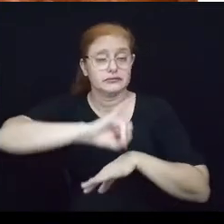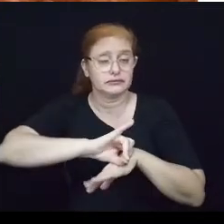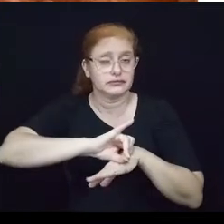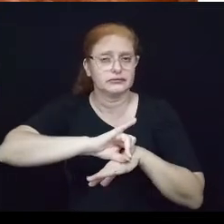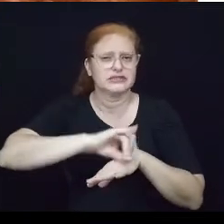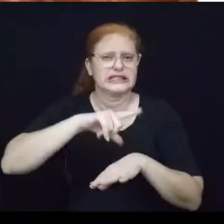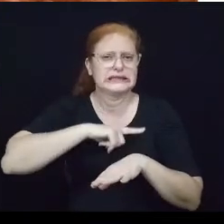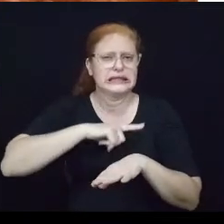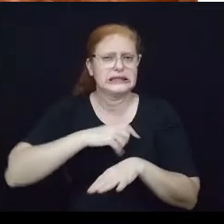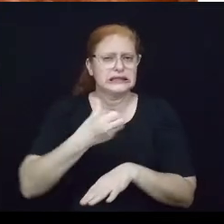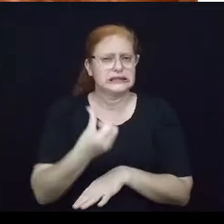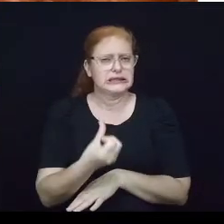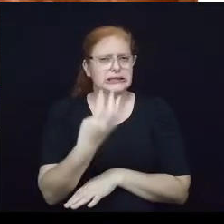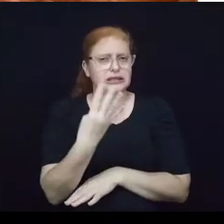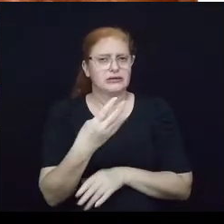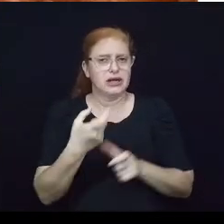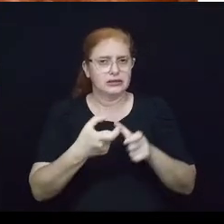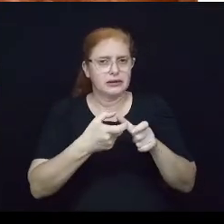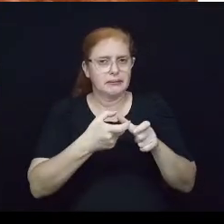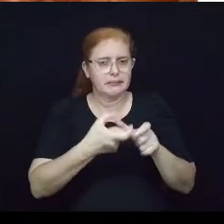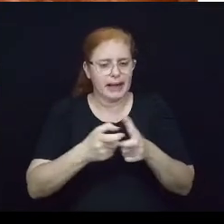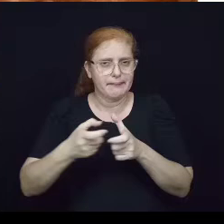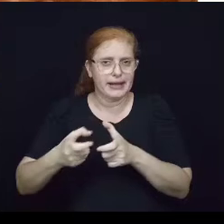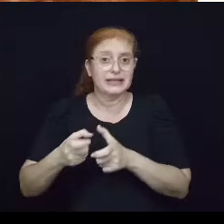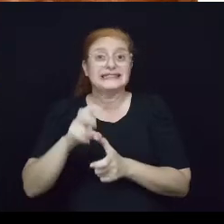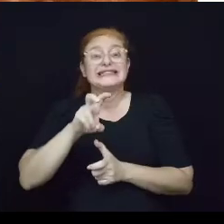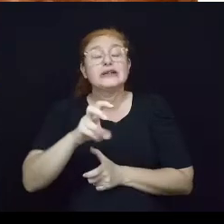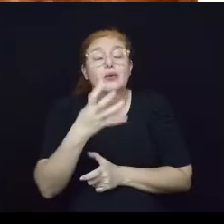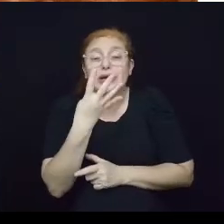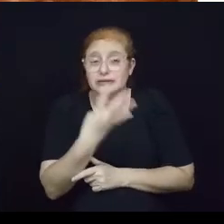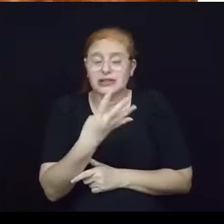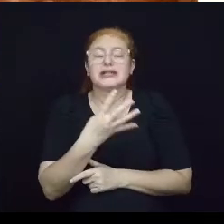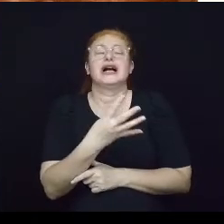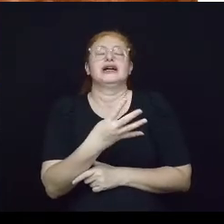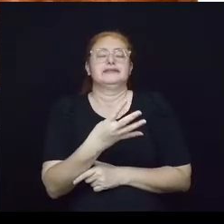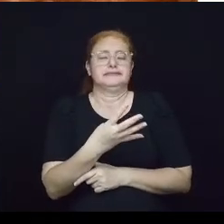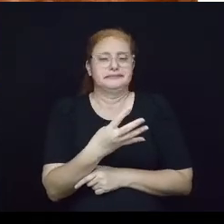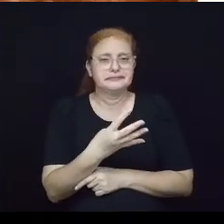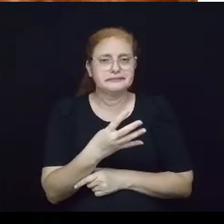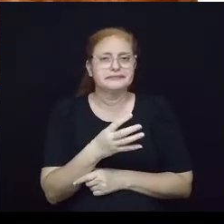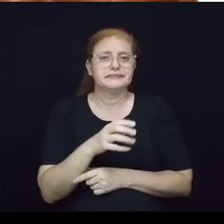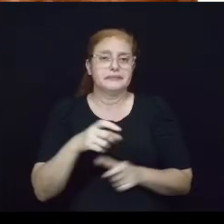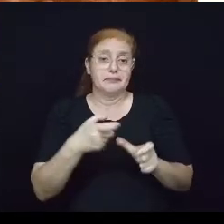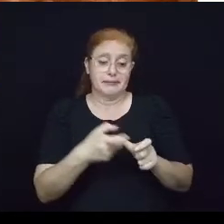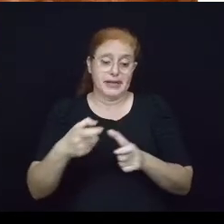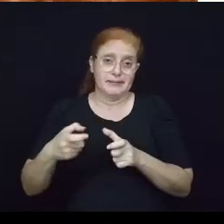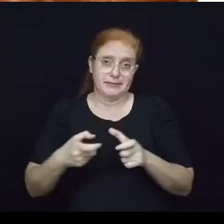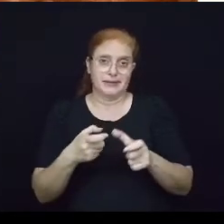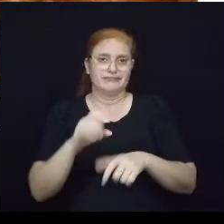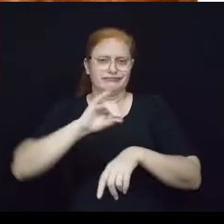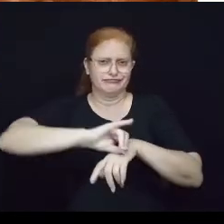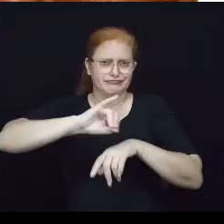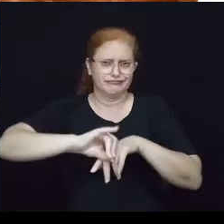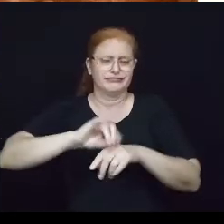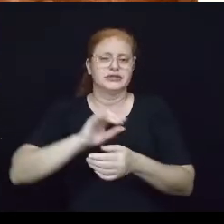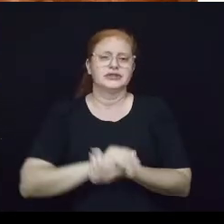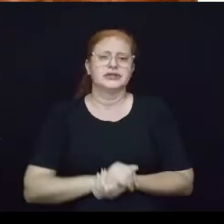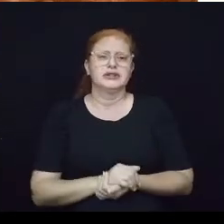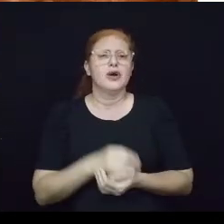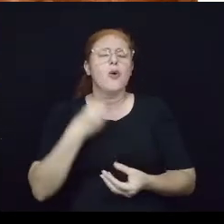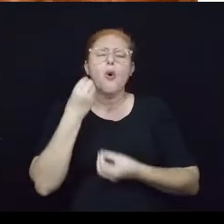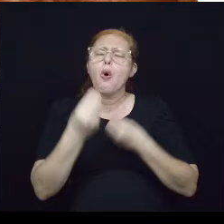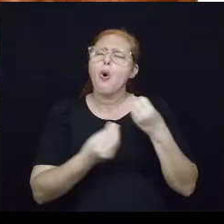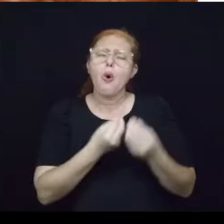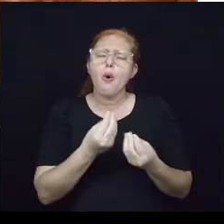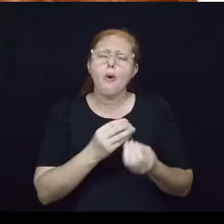tem 64 peças. 54. 54 peças. E, como